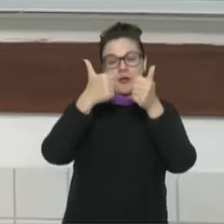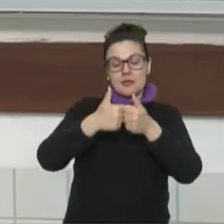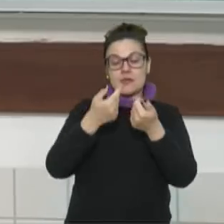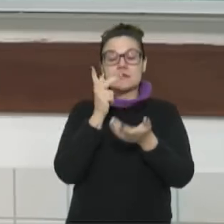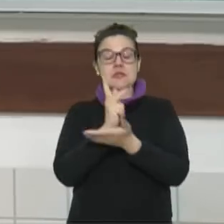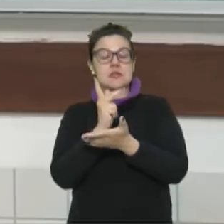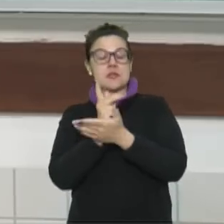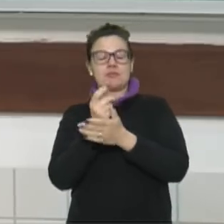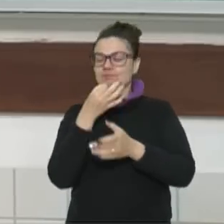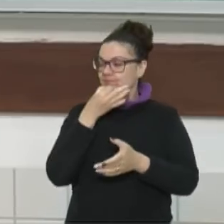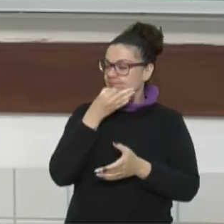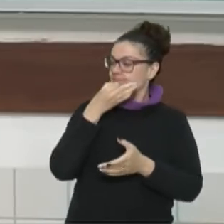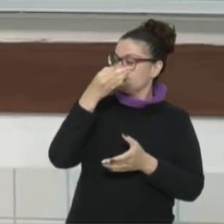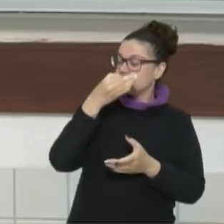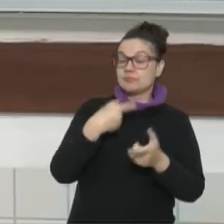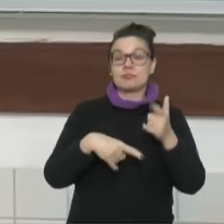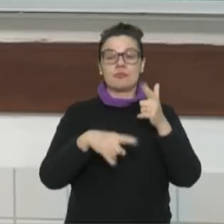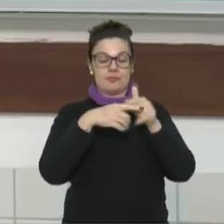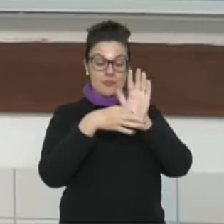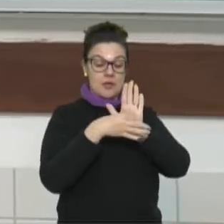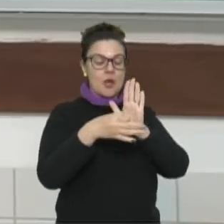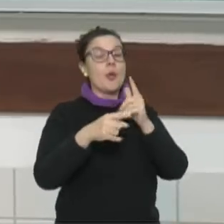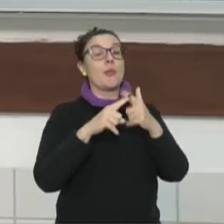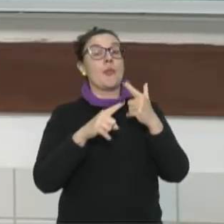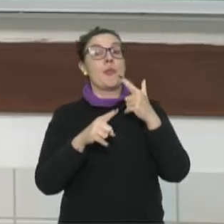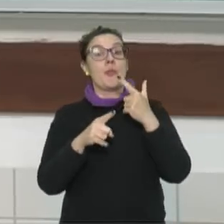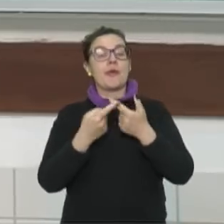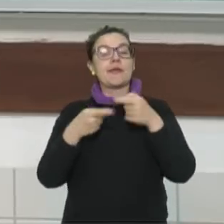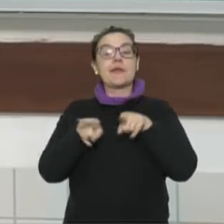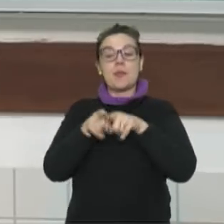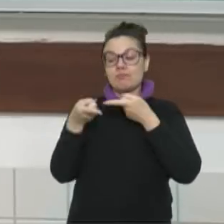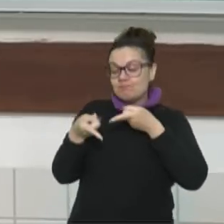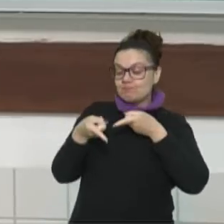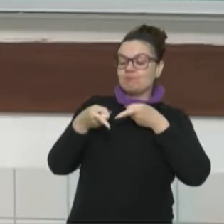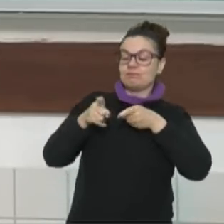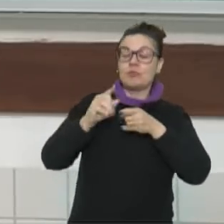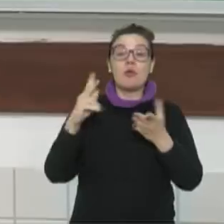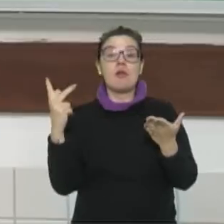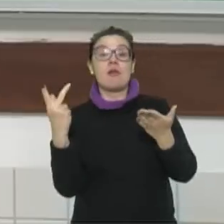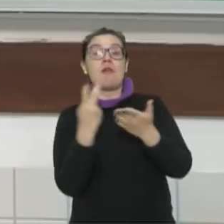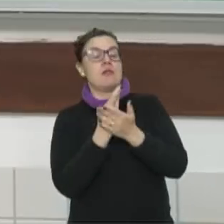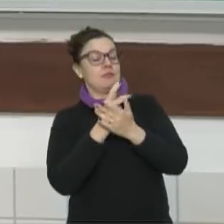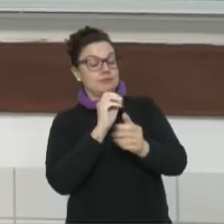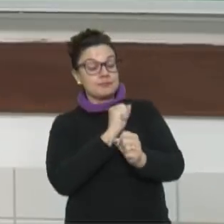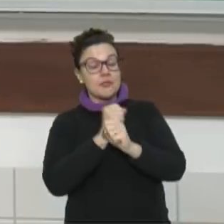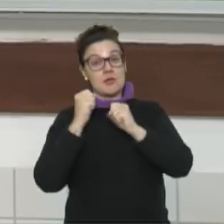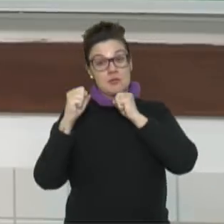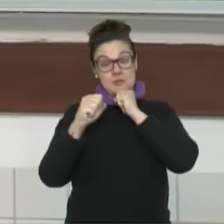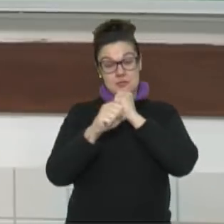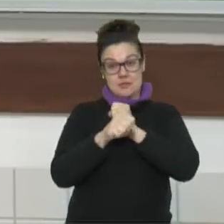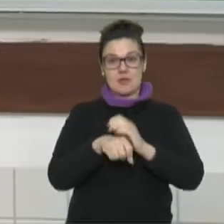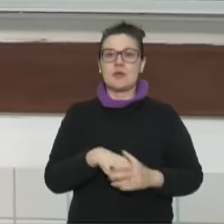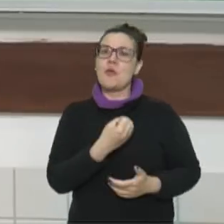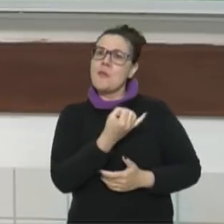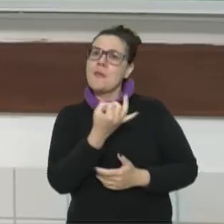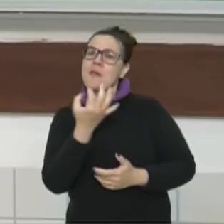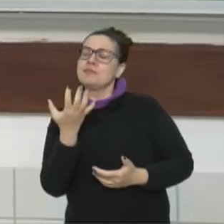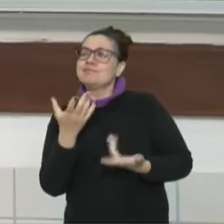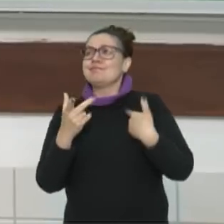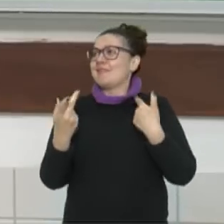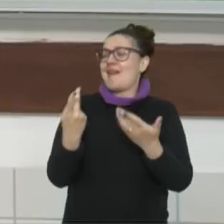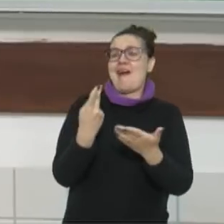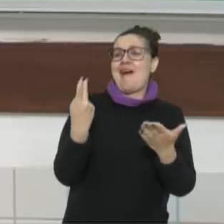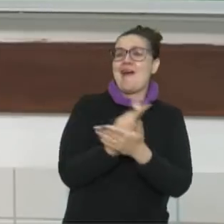pensamento crítico, né? Porque a arte também traz a crítica ao que acontece na sociedade, né? Então, algo que está acontecendo de